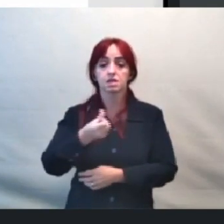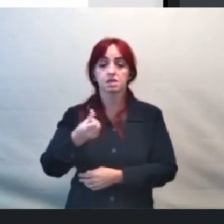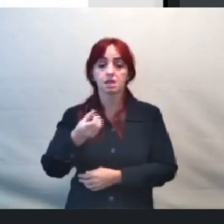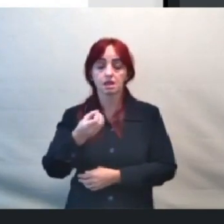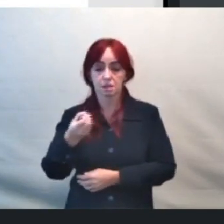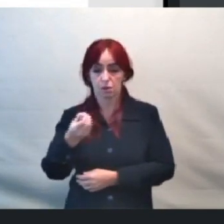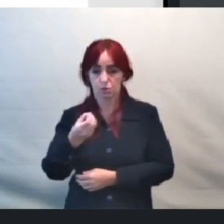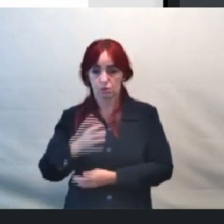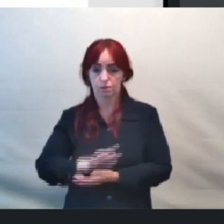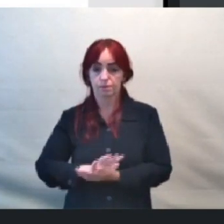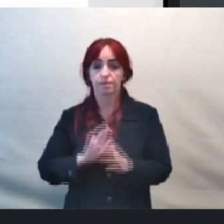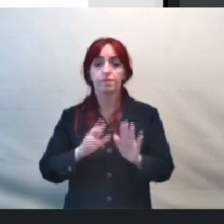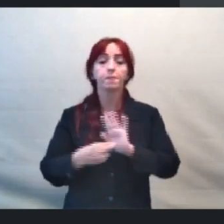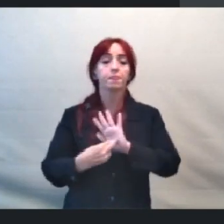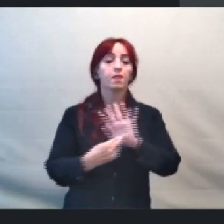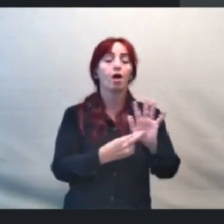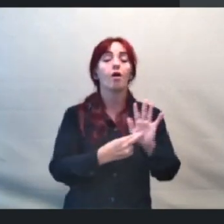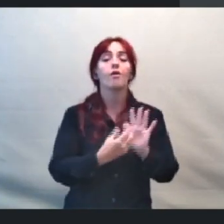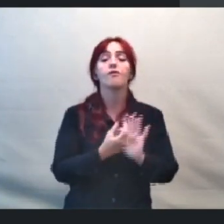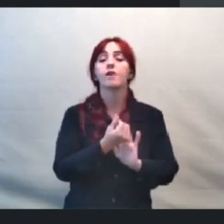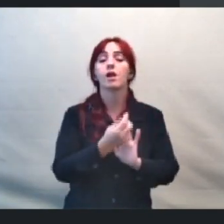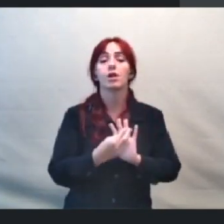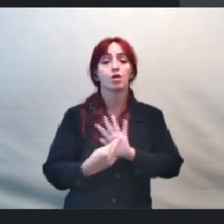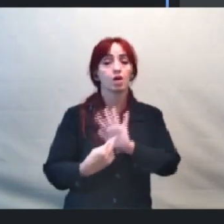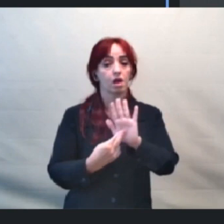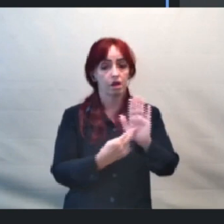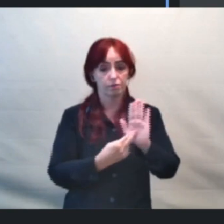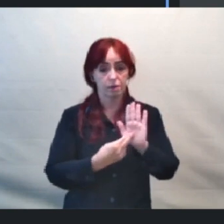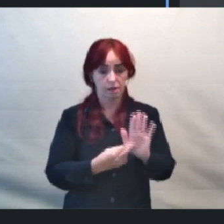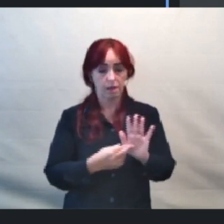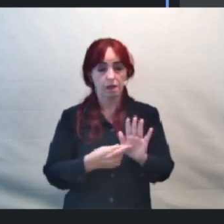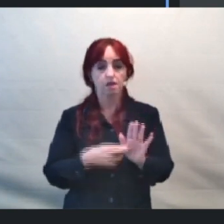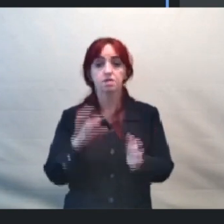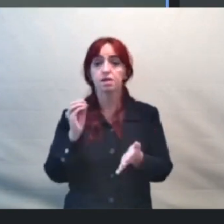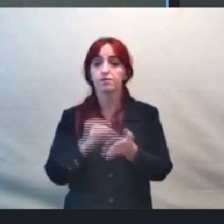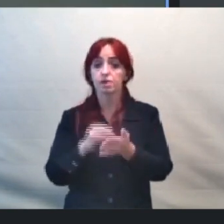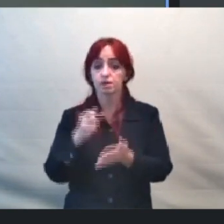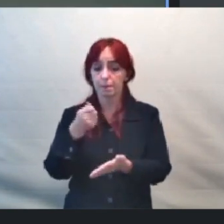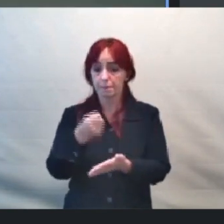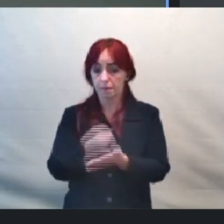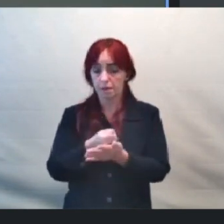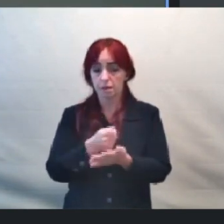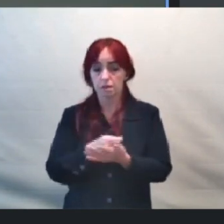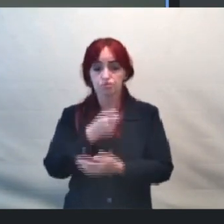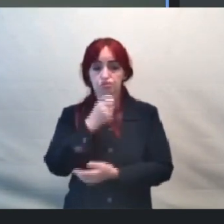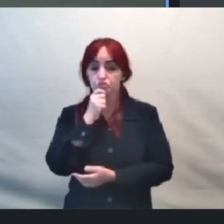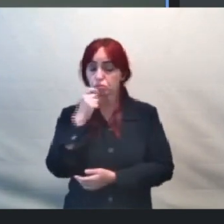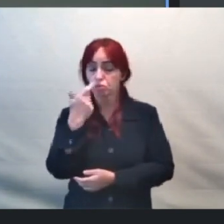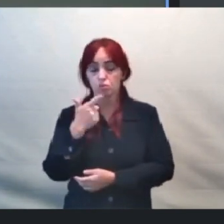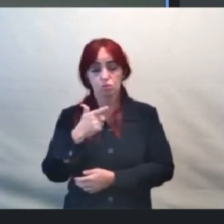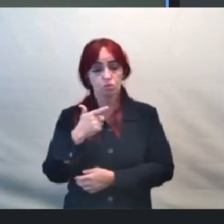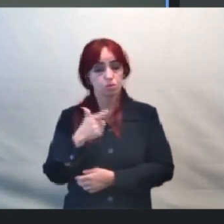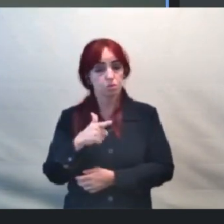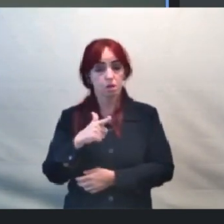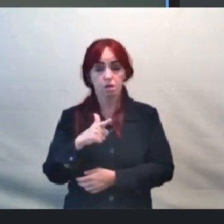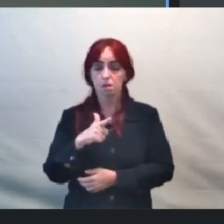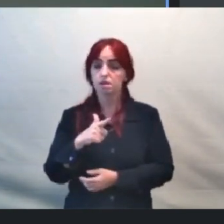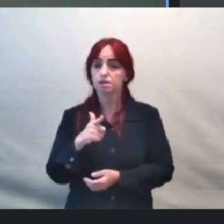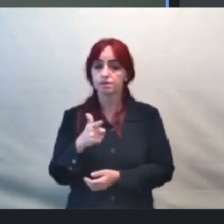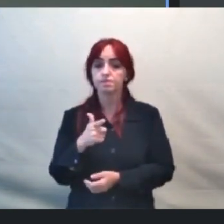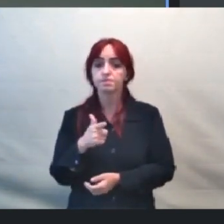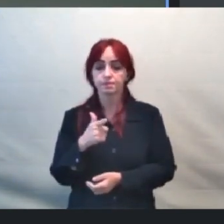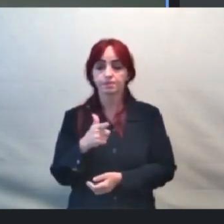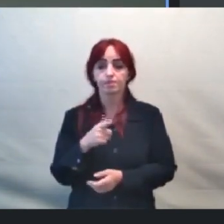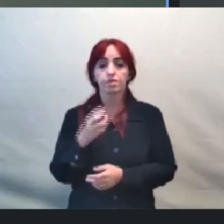valores referentes a restos a pagar, eu não tenho aqui enquanto